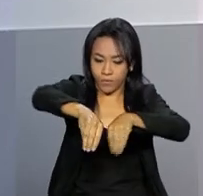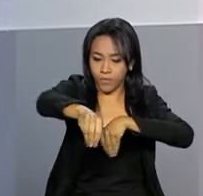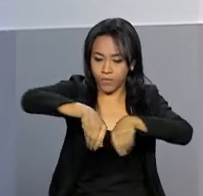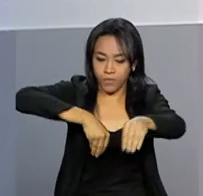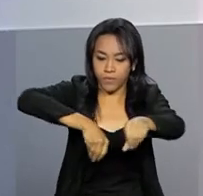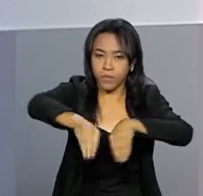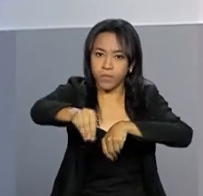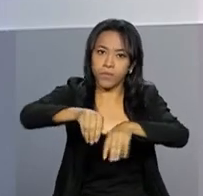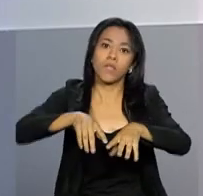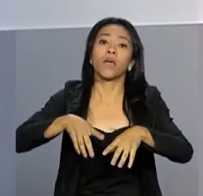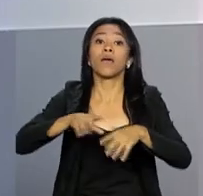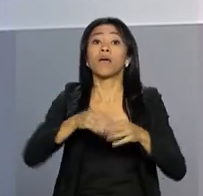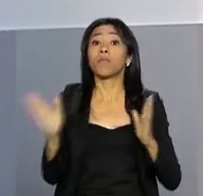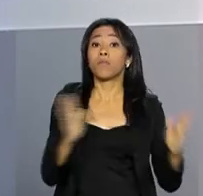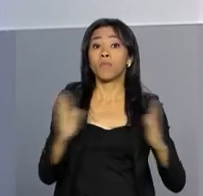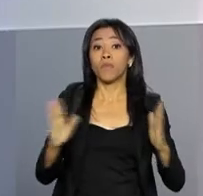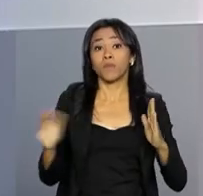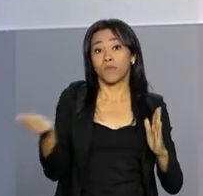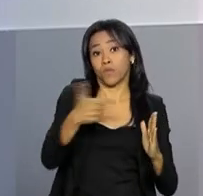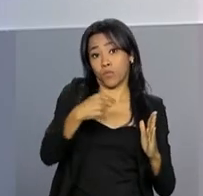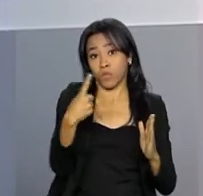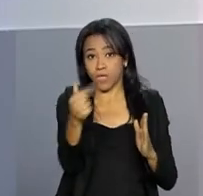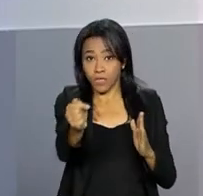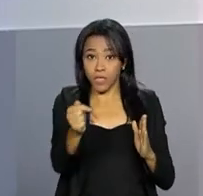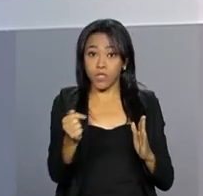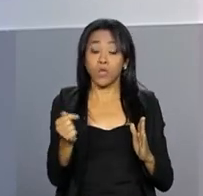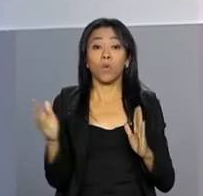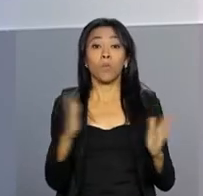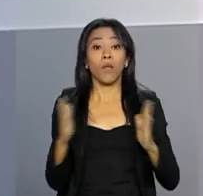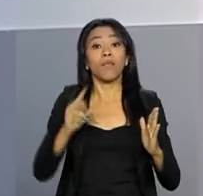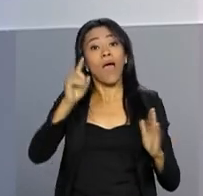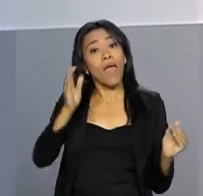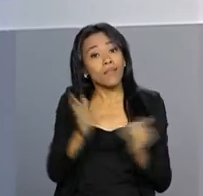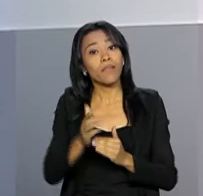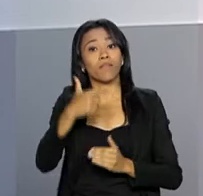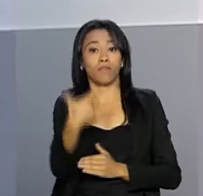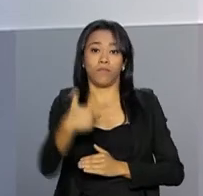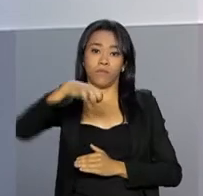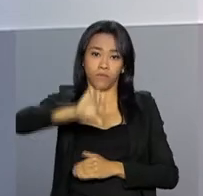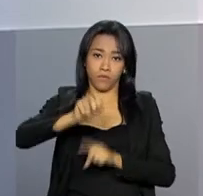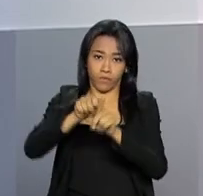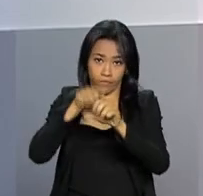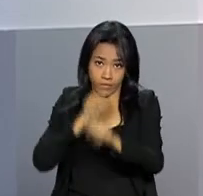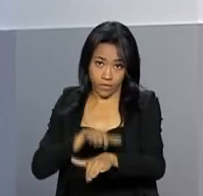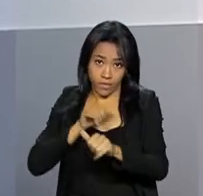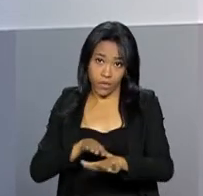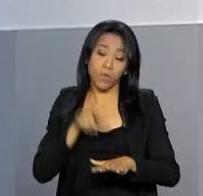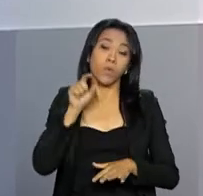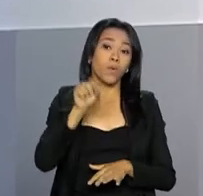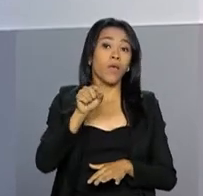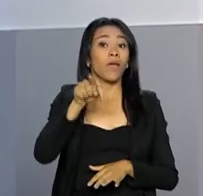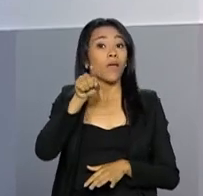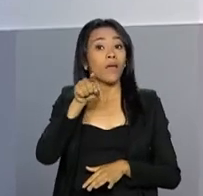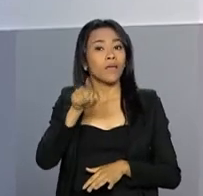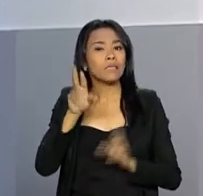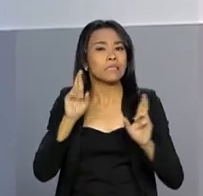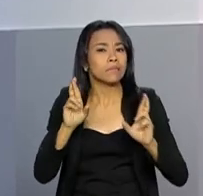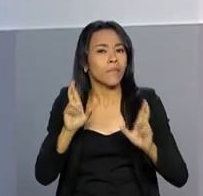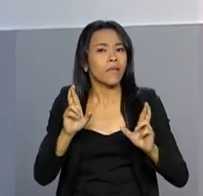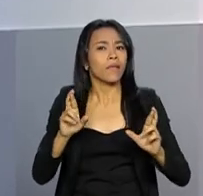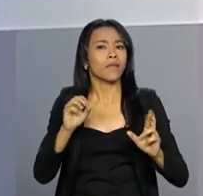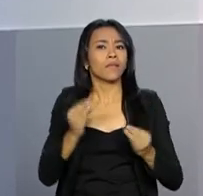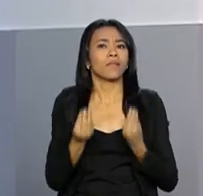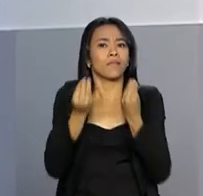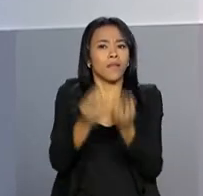de 2017 o prazo para entrega 29 de setembro a previsão é que sejam entregues 5